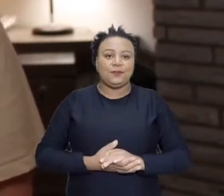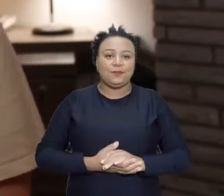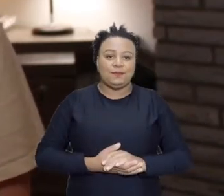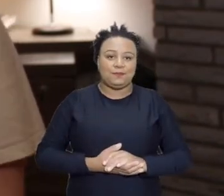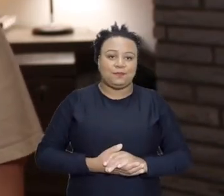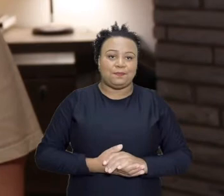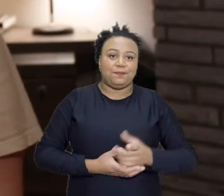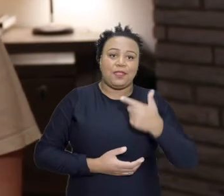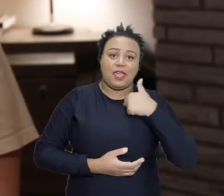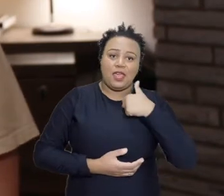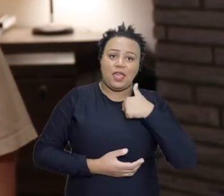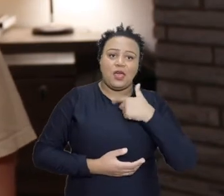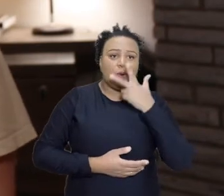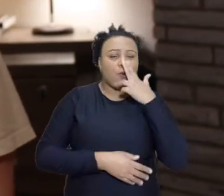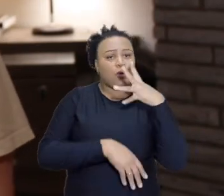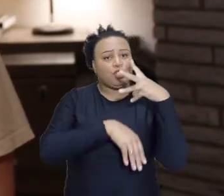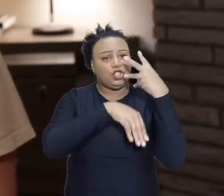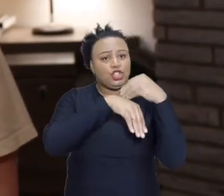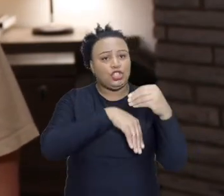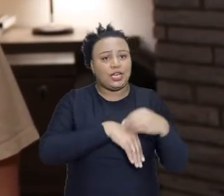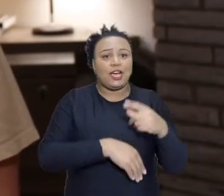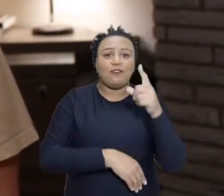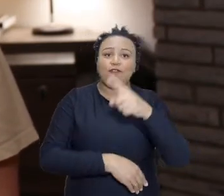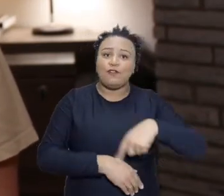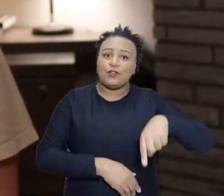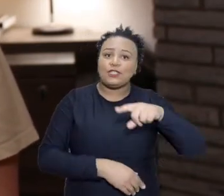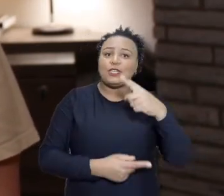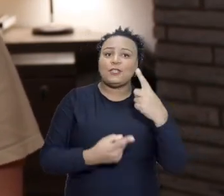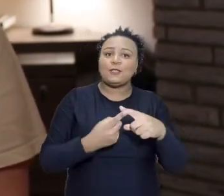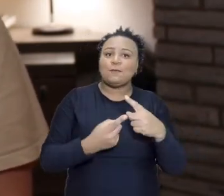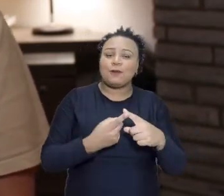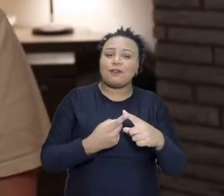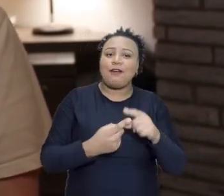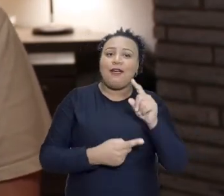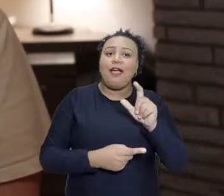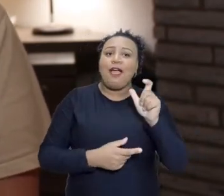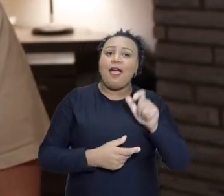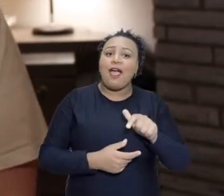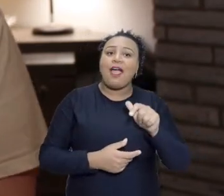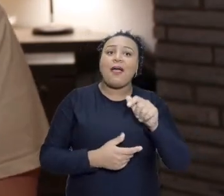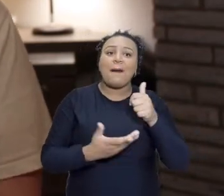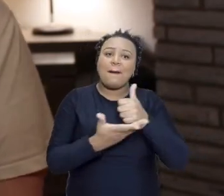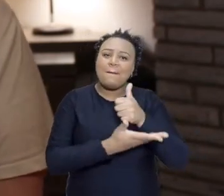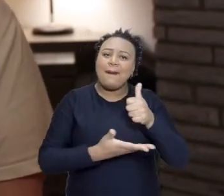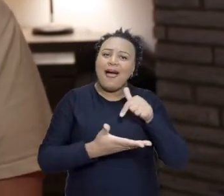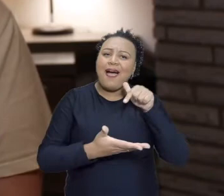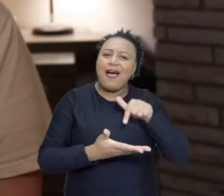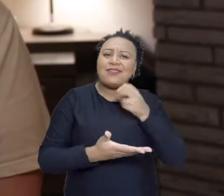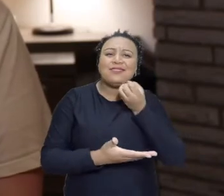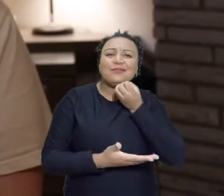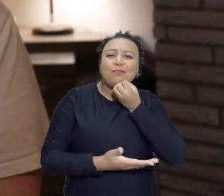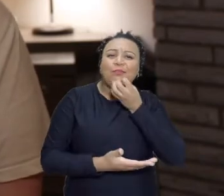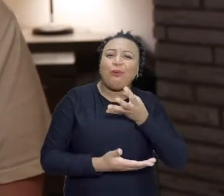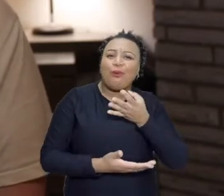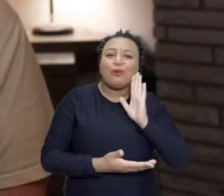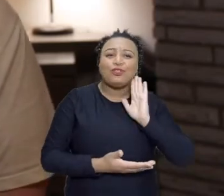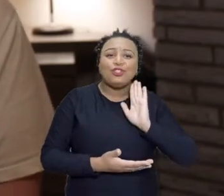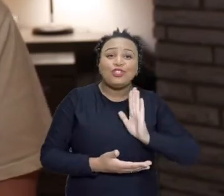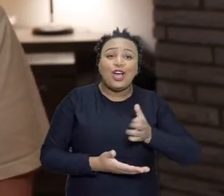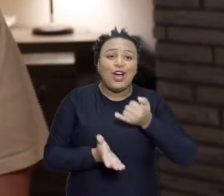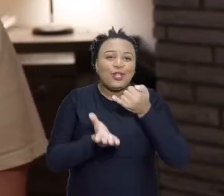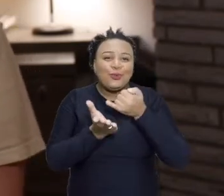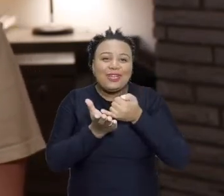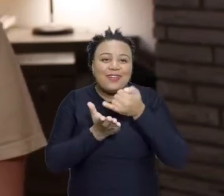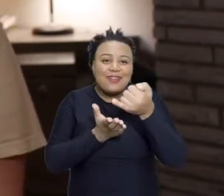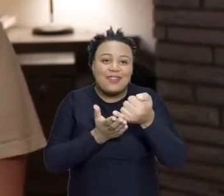Eu deixo essas dicas para vocês porque é onde vocês vão ter uma base muito boa já de início